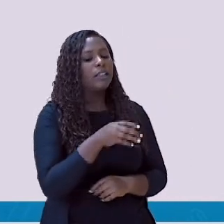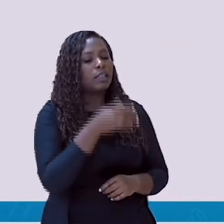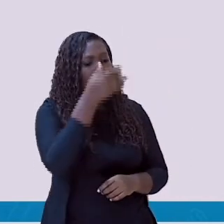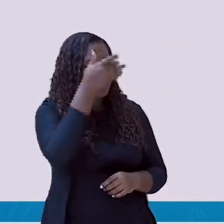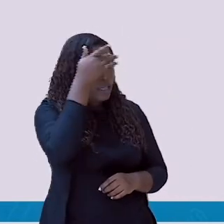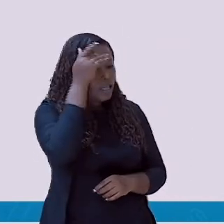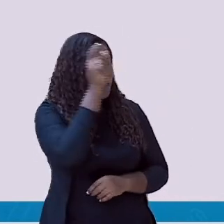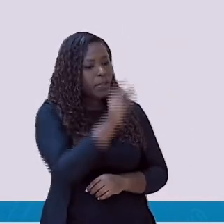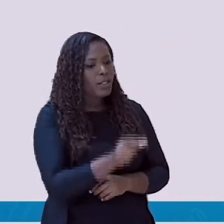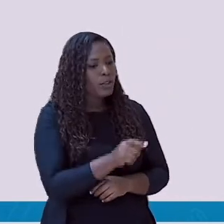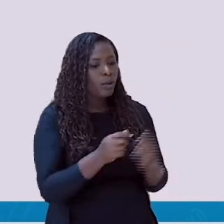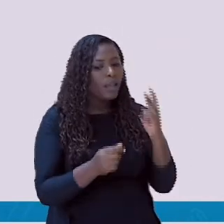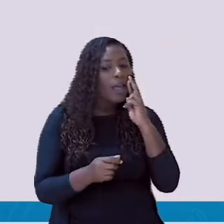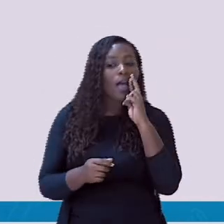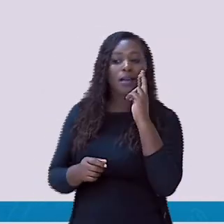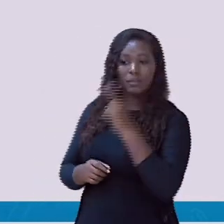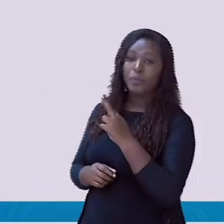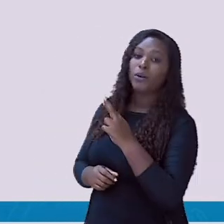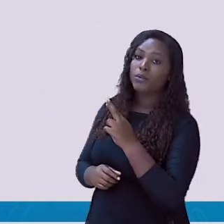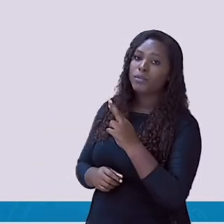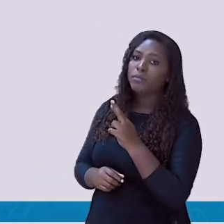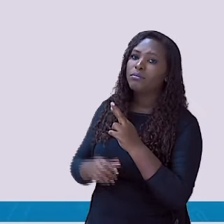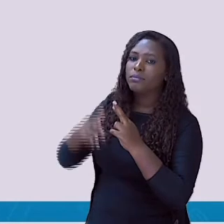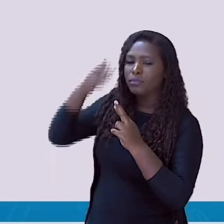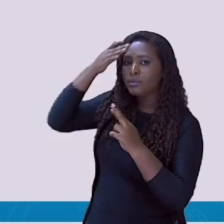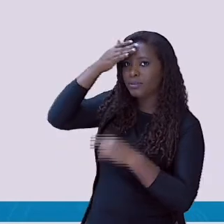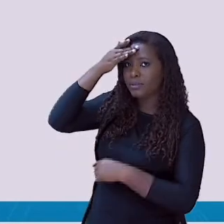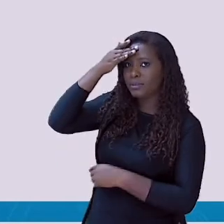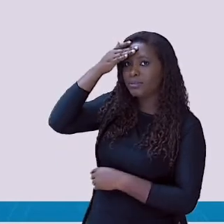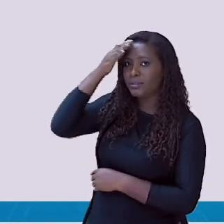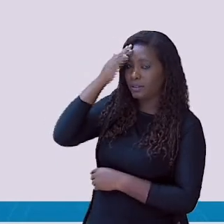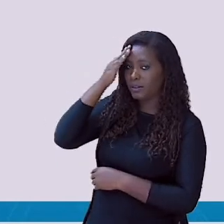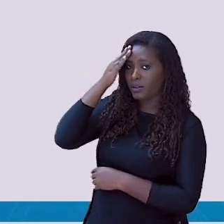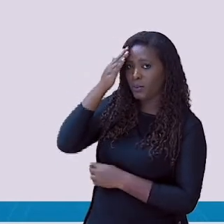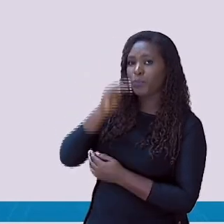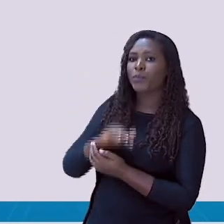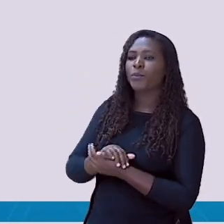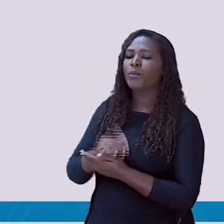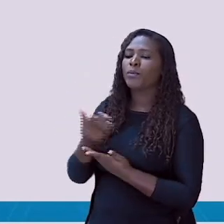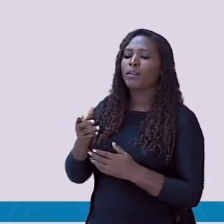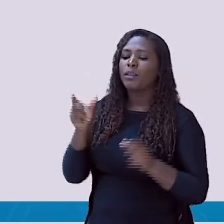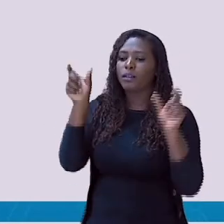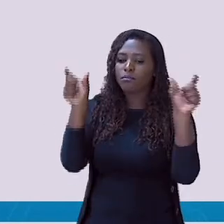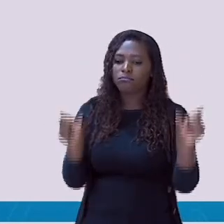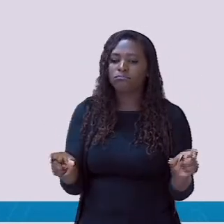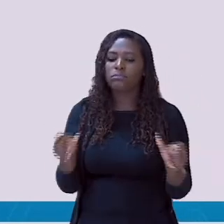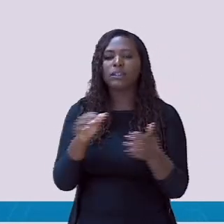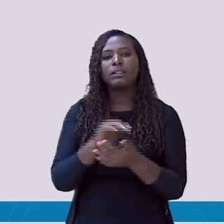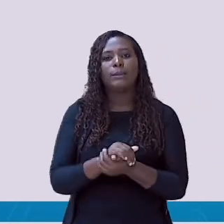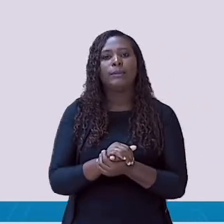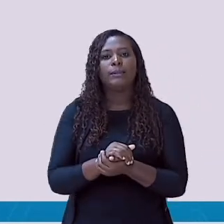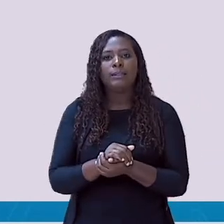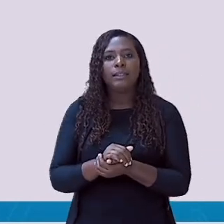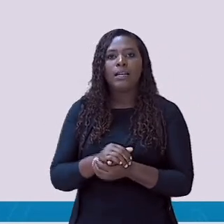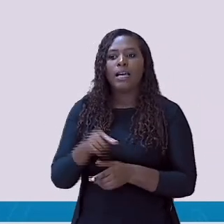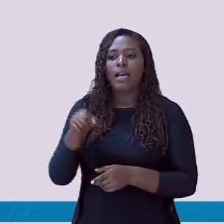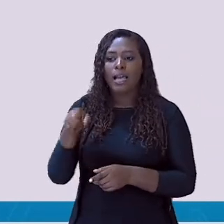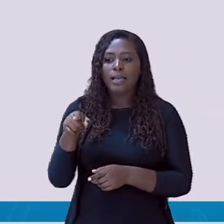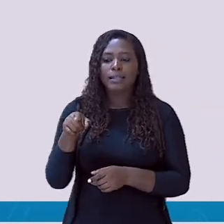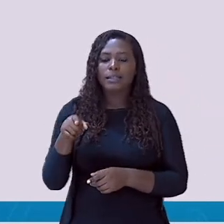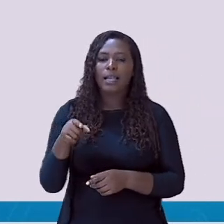perguntas do assunto ali que está sendo abordado naquela entrevista. Então, eu tenho o entrevistador, que é responsável